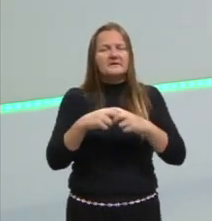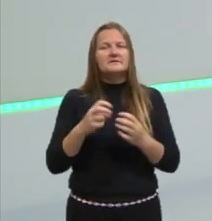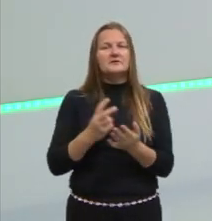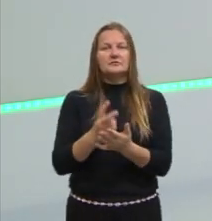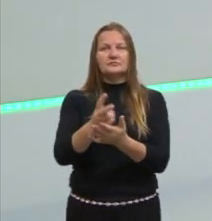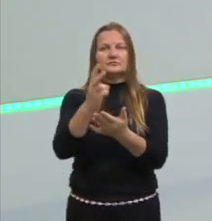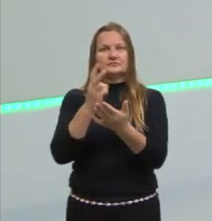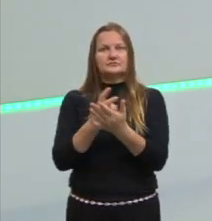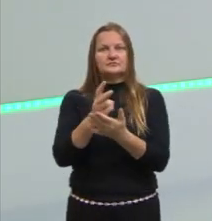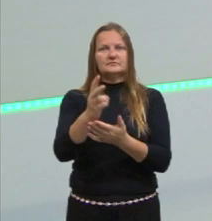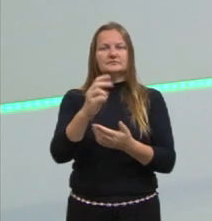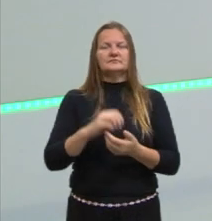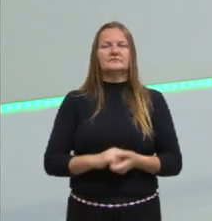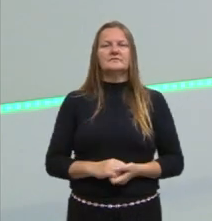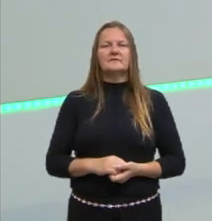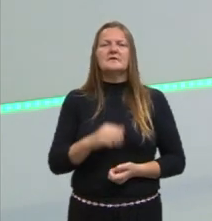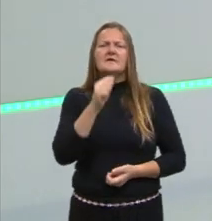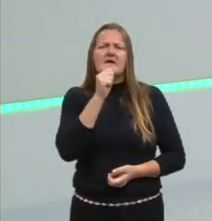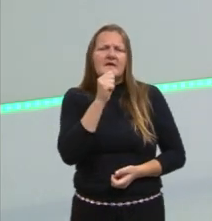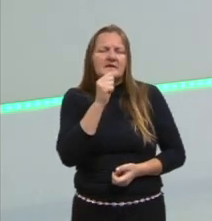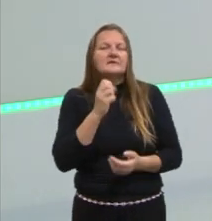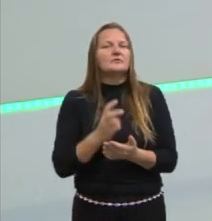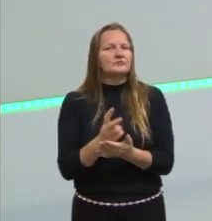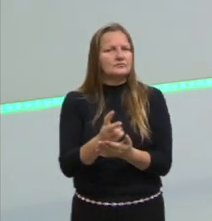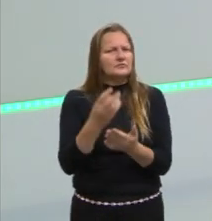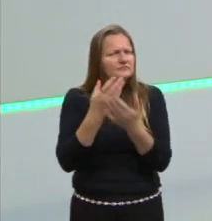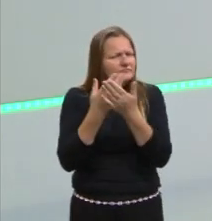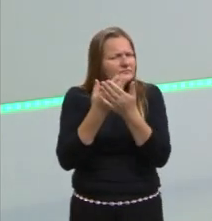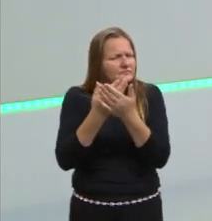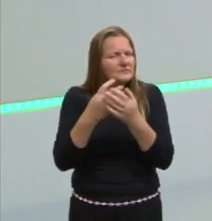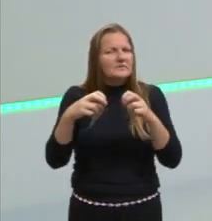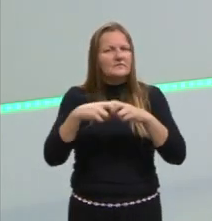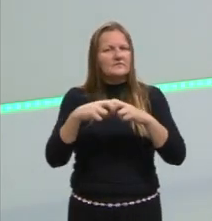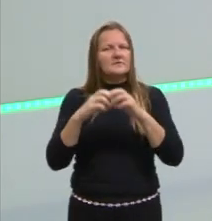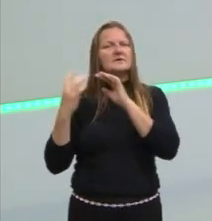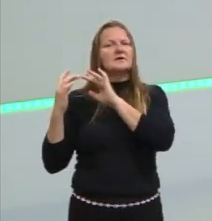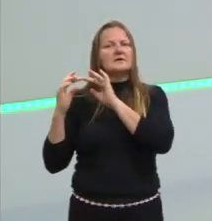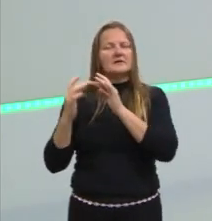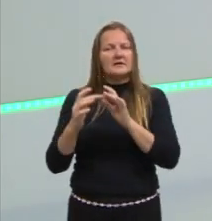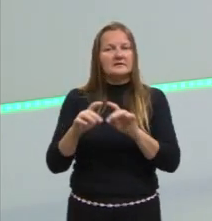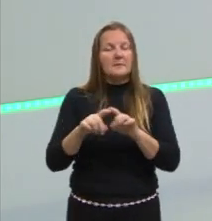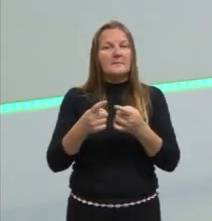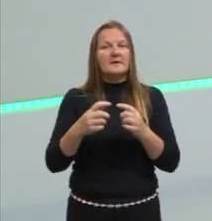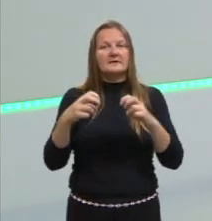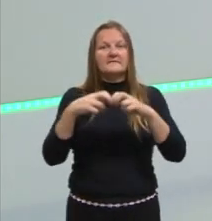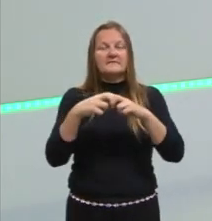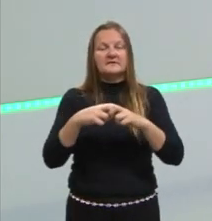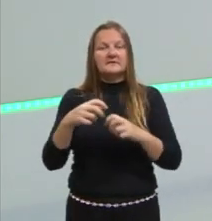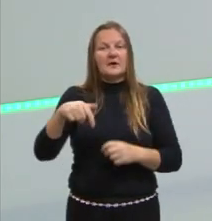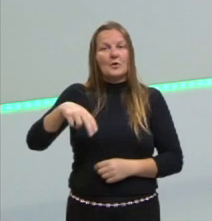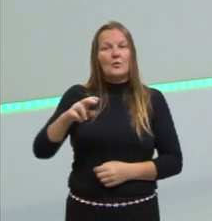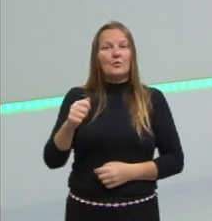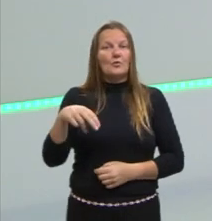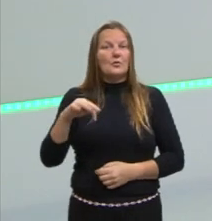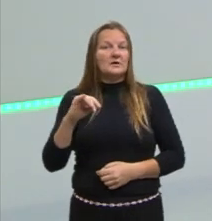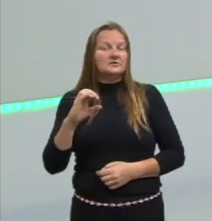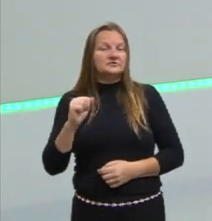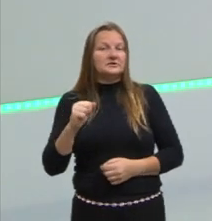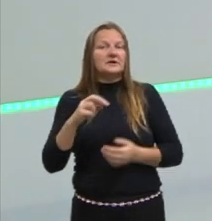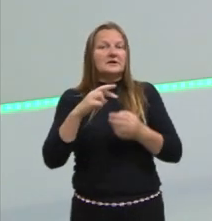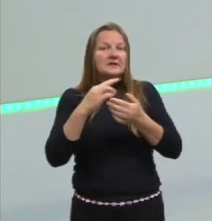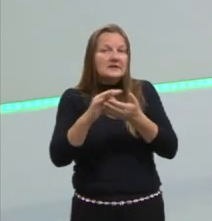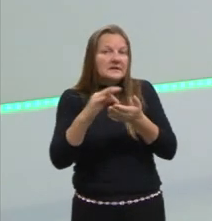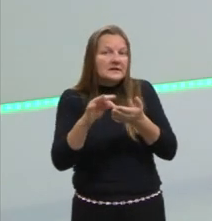andamento é claro que a gente ainda pode dar continuidade aos estudos da física clássica mas a física quântica a teoria da